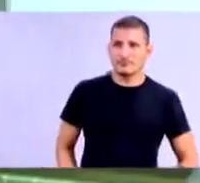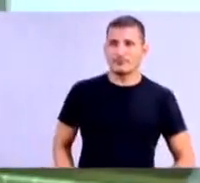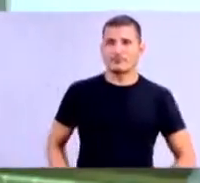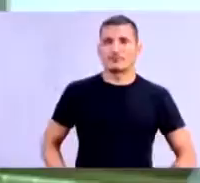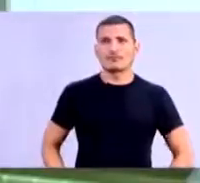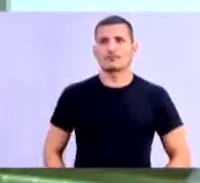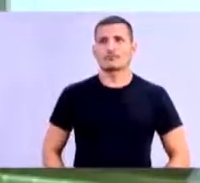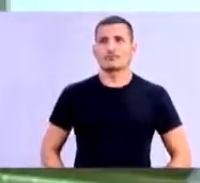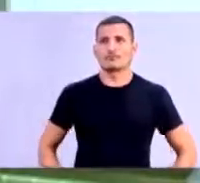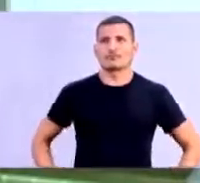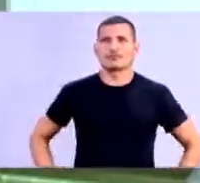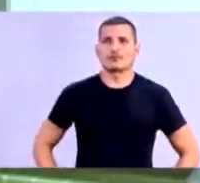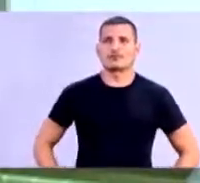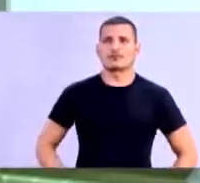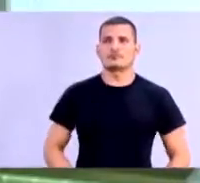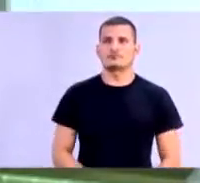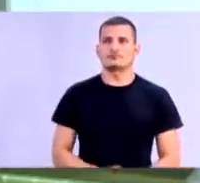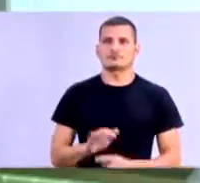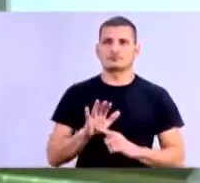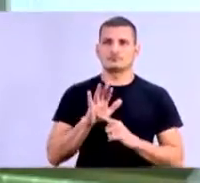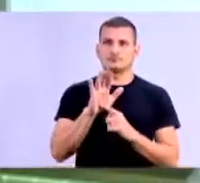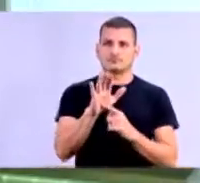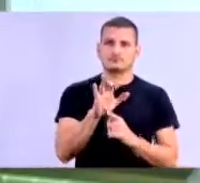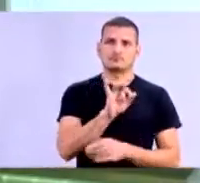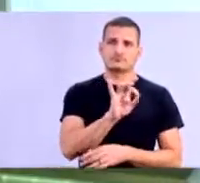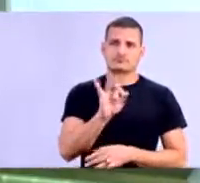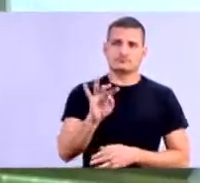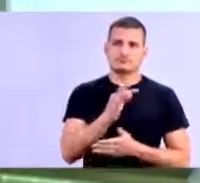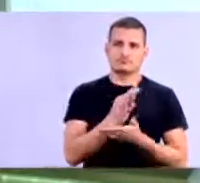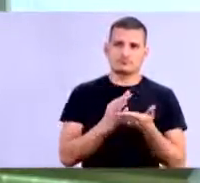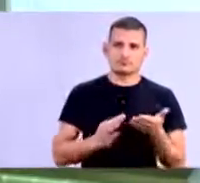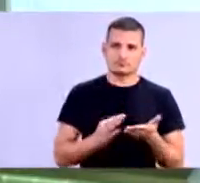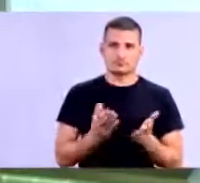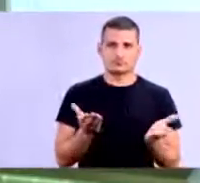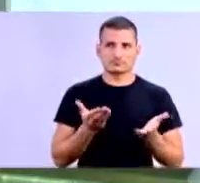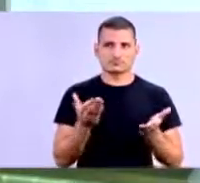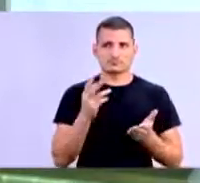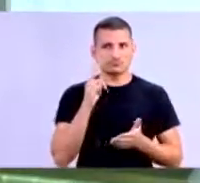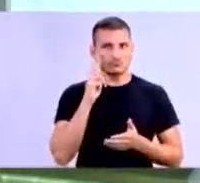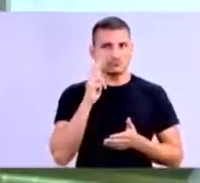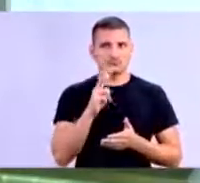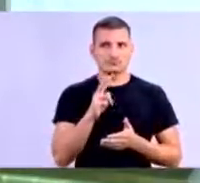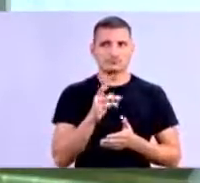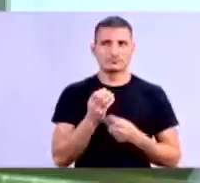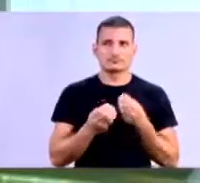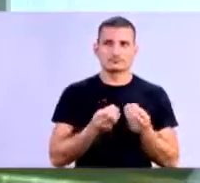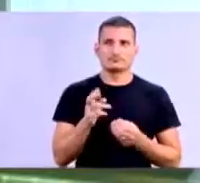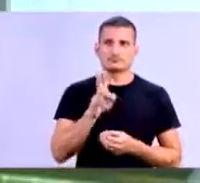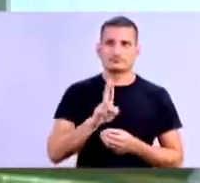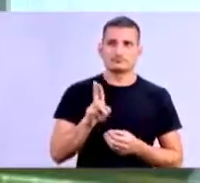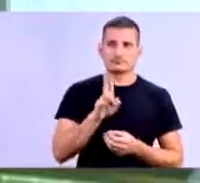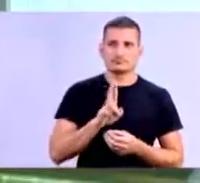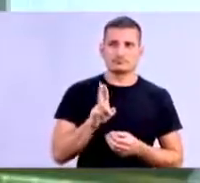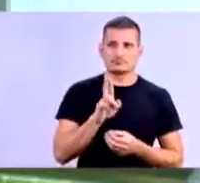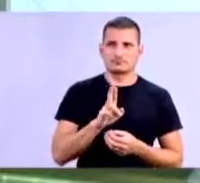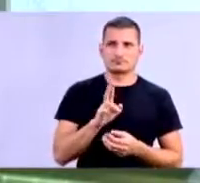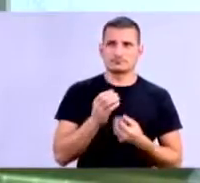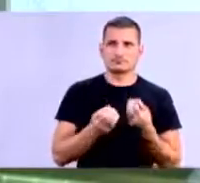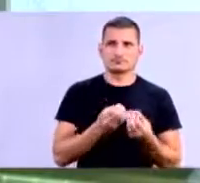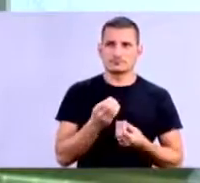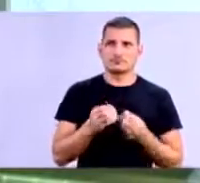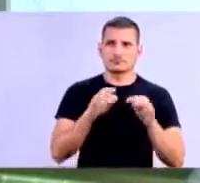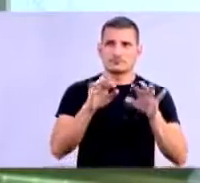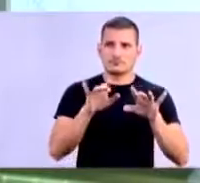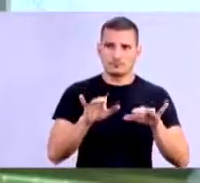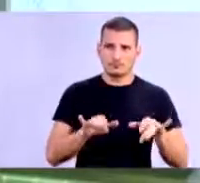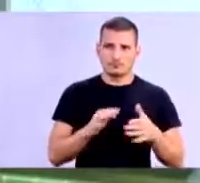que nós apresentamos as características de cada um, vamos ver agora como utilizar, como redigir